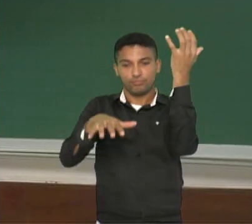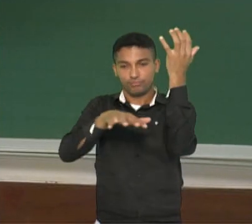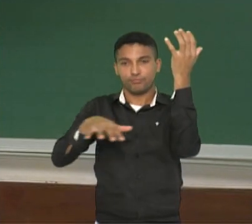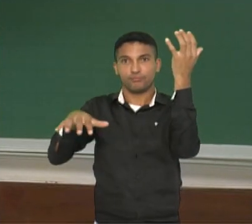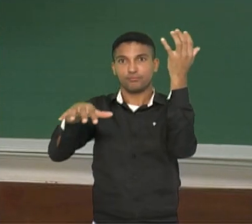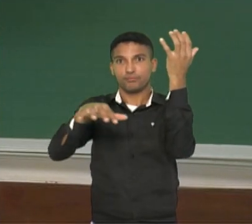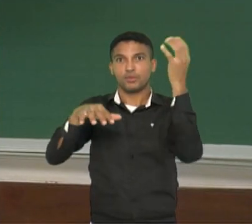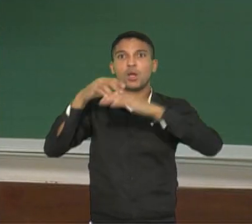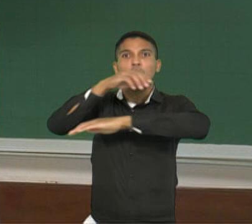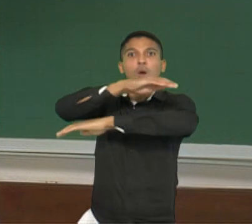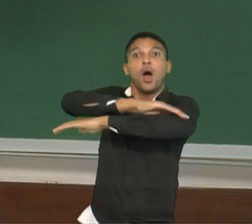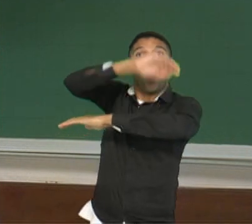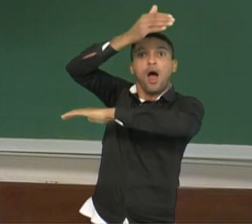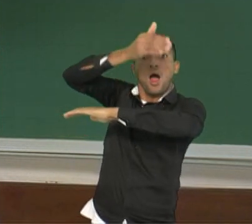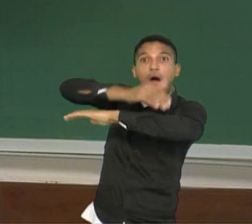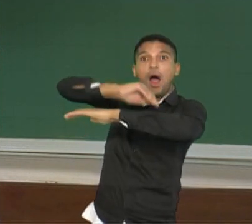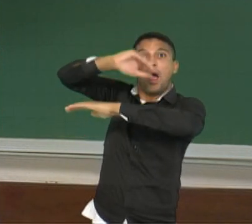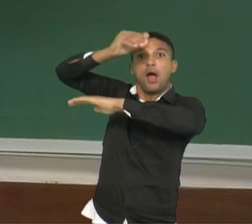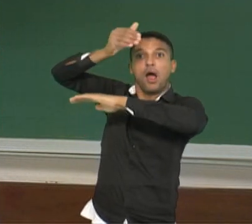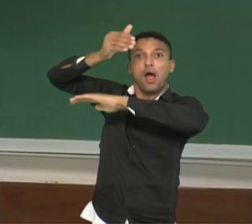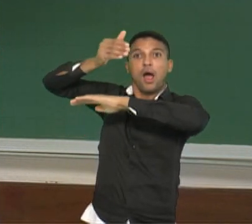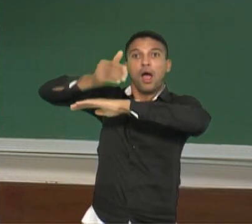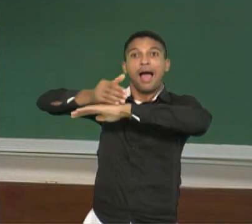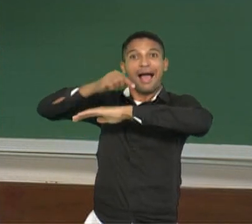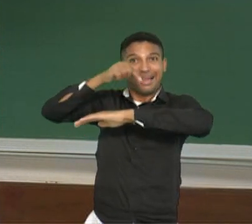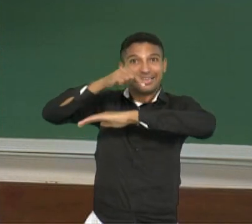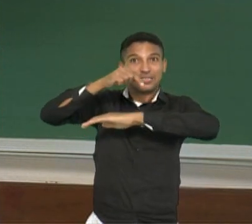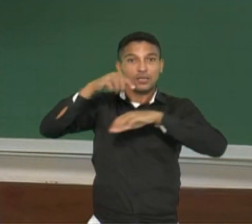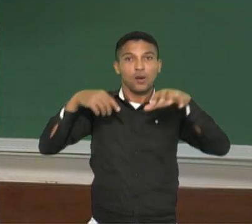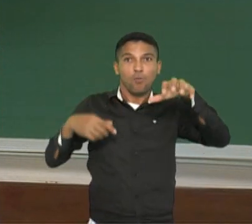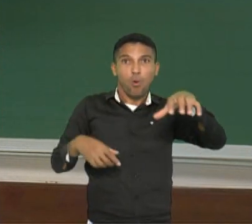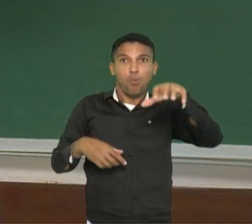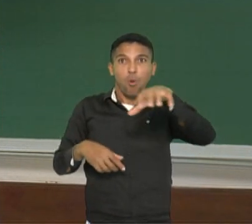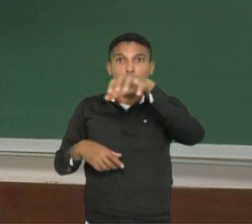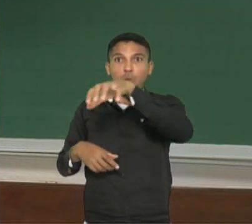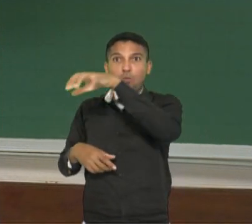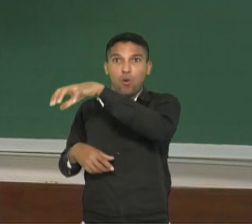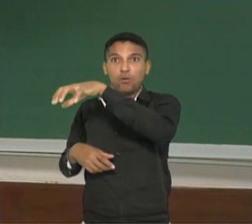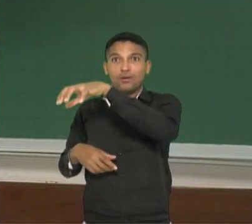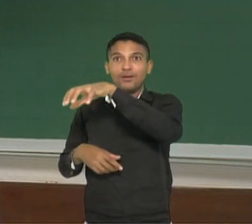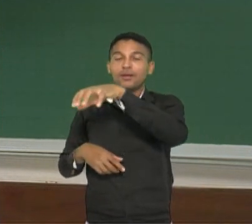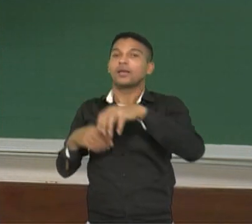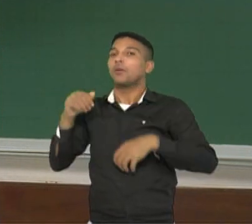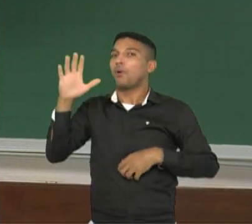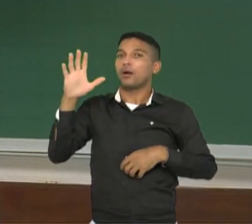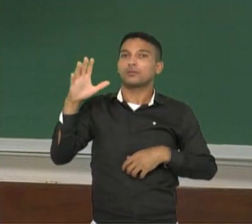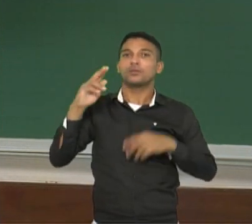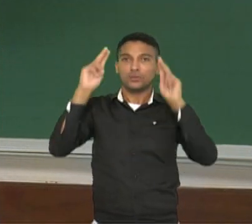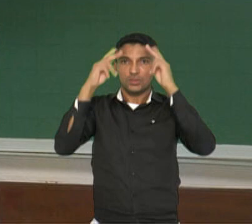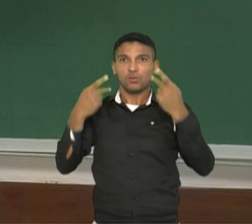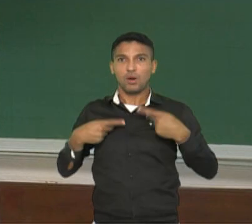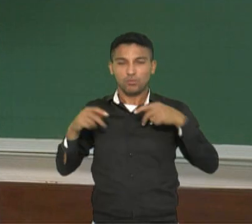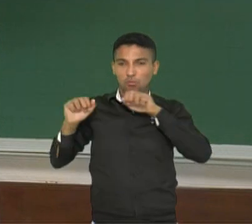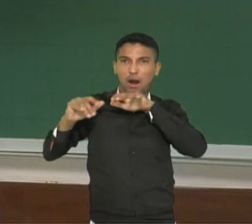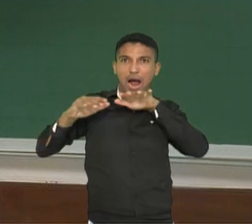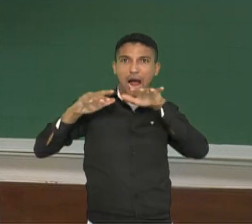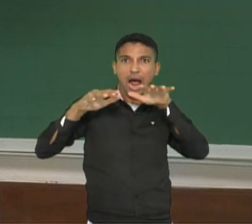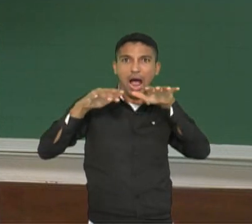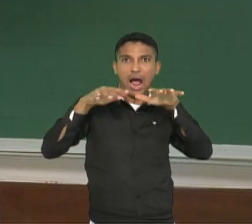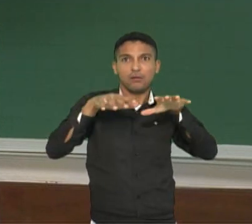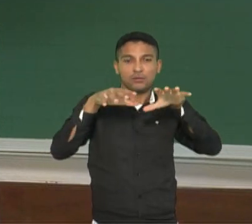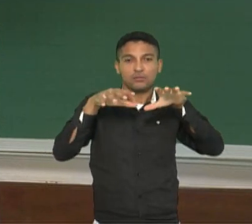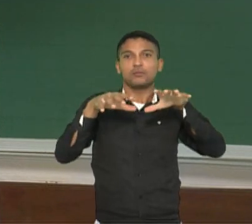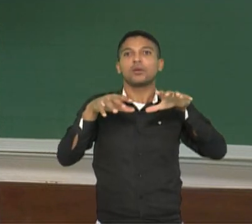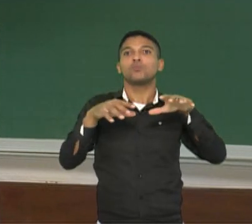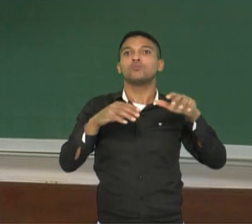mais sofreu com a ocupação humana. Haja vista que o processo de colonização do território brasileiro se deu do